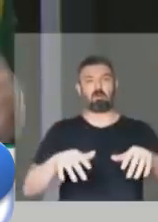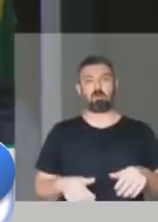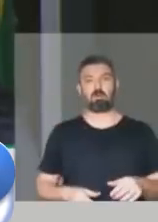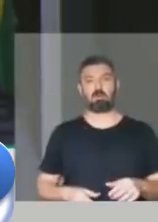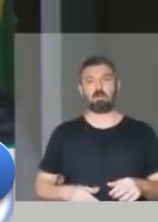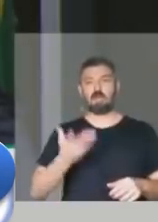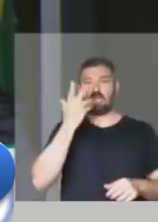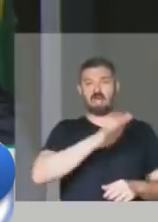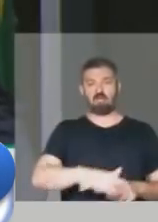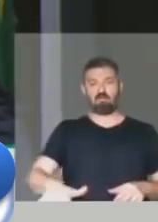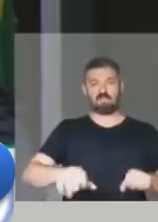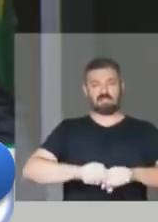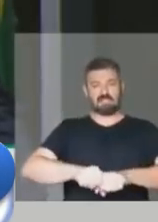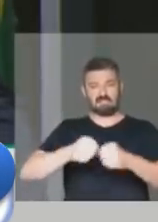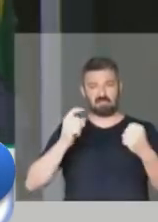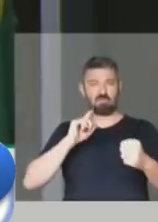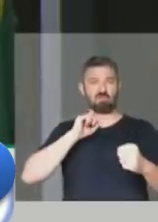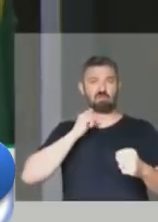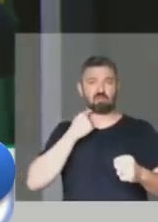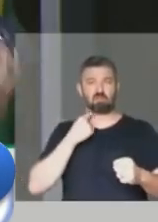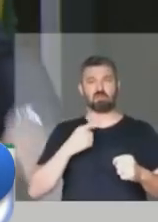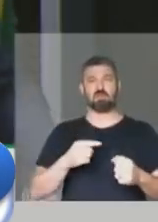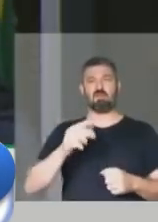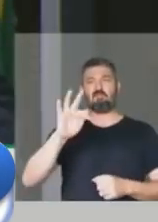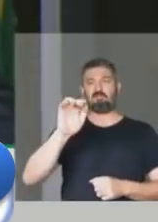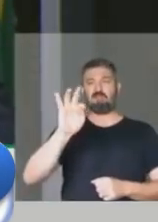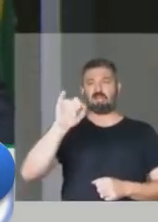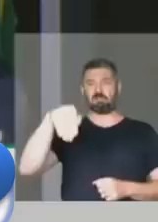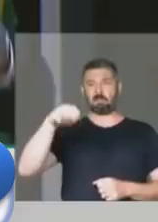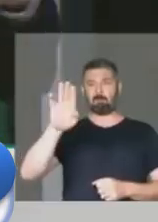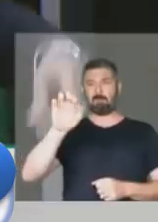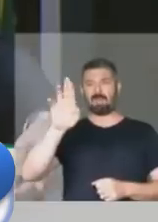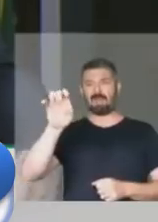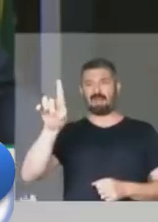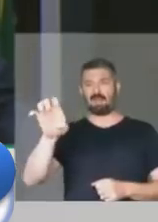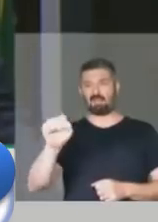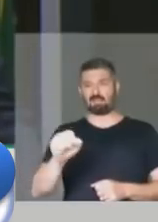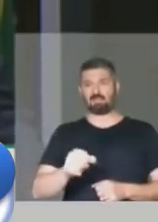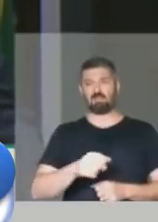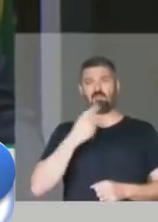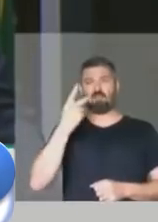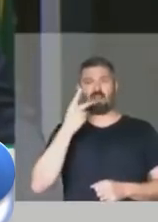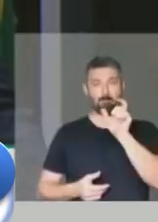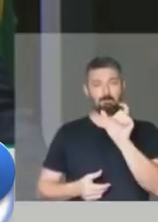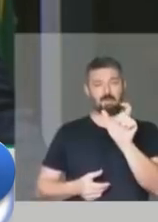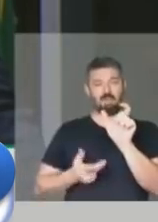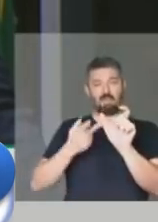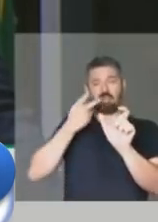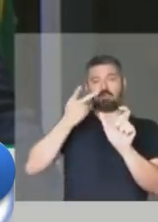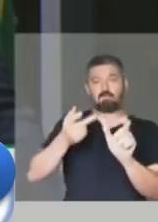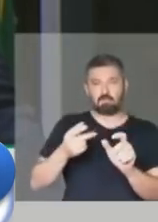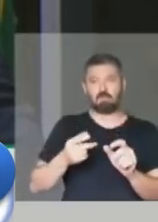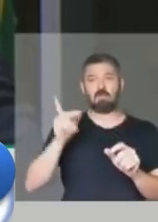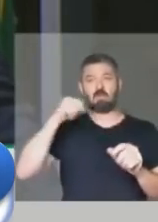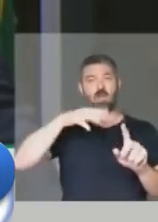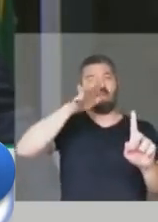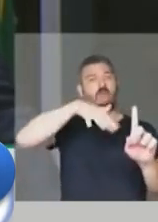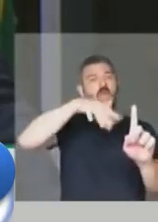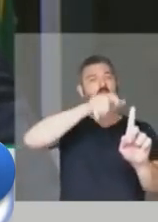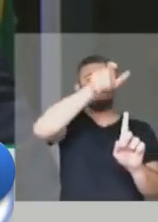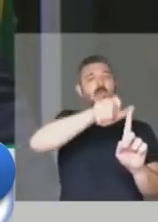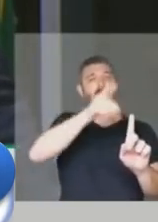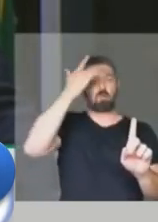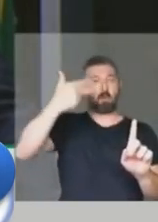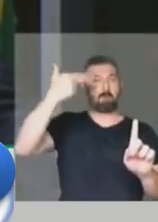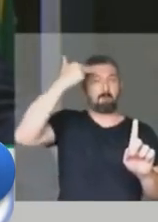a infância das crianças. Programa de Fátima Bernardes falando de crianças transgênero, a idolatria ao